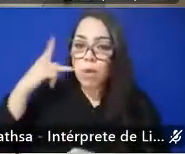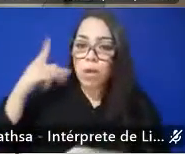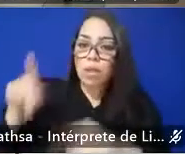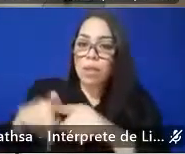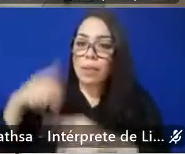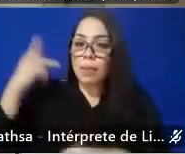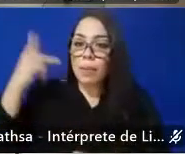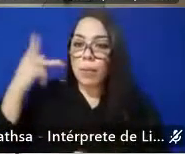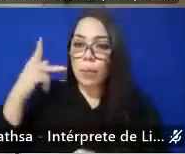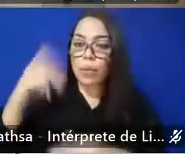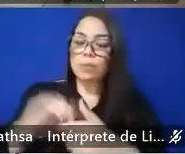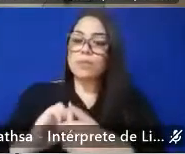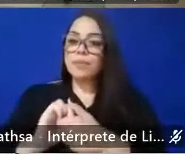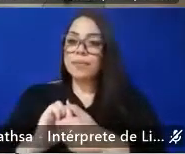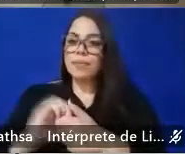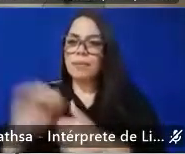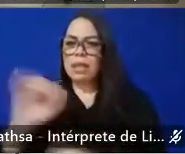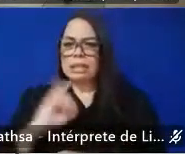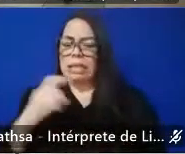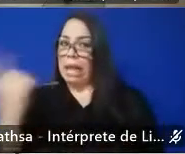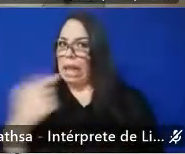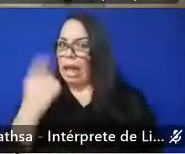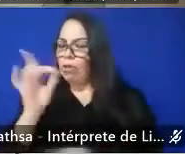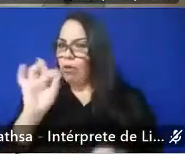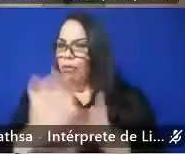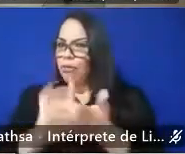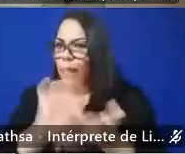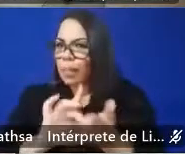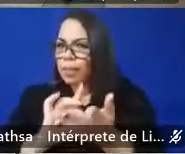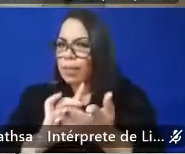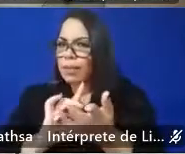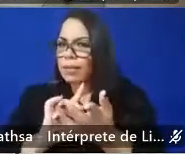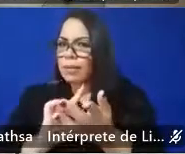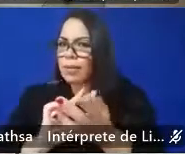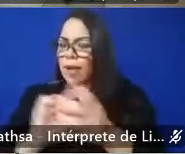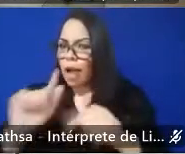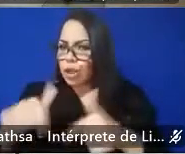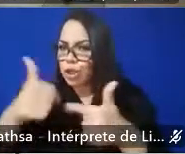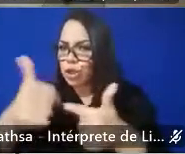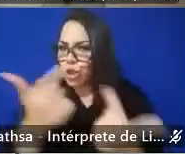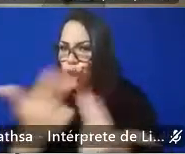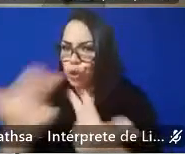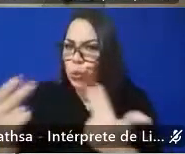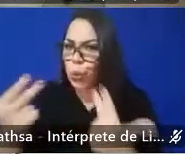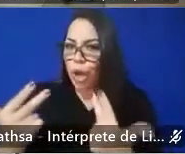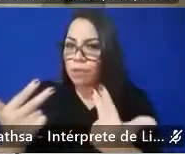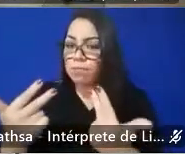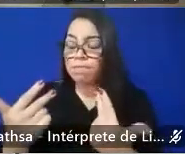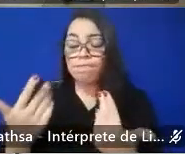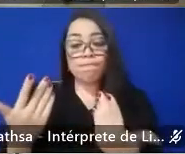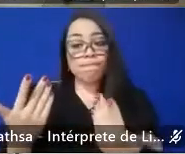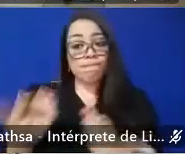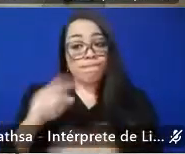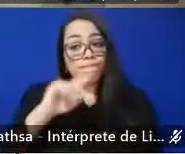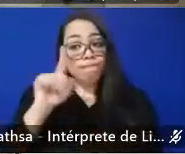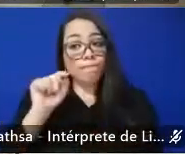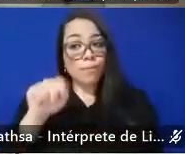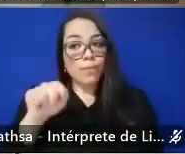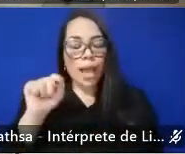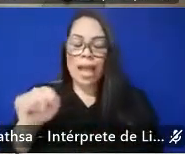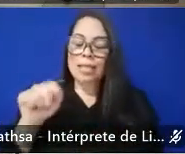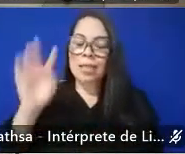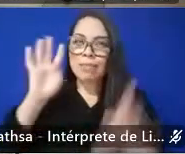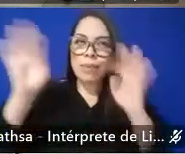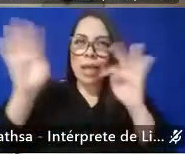Será que estamos realmente fazendo nessa parte certamente Essa foi a pergunta que tirou o sono da Doutora